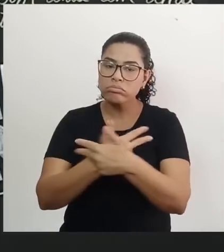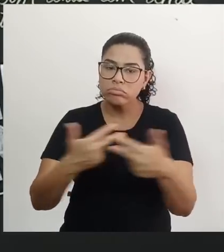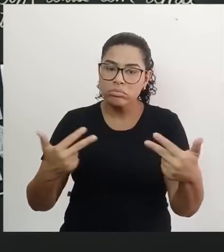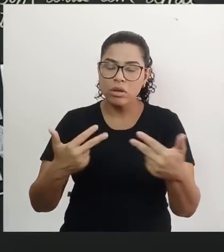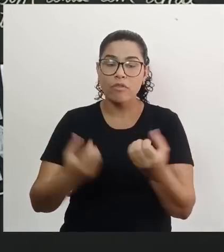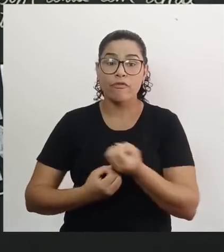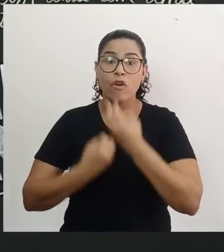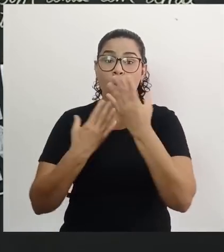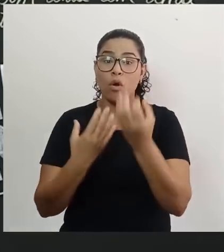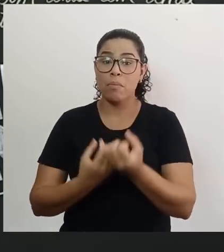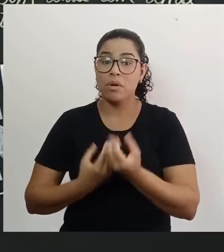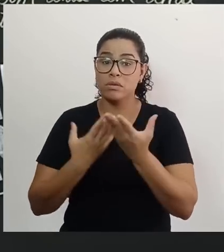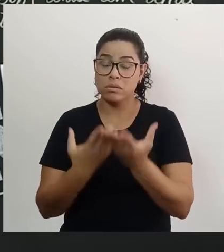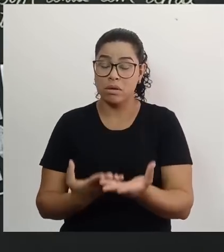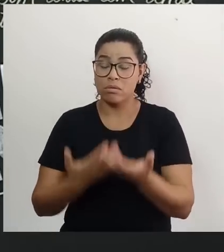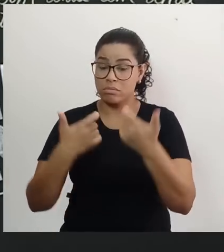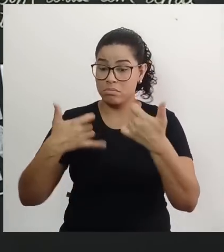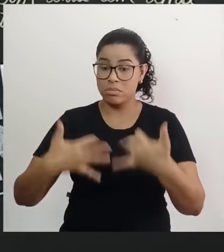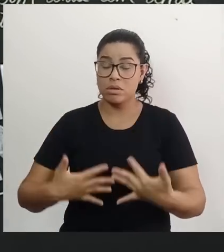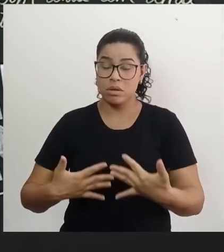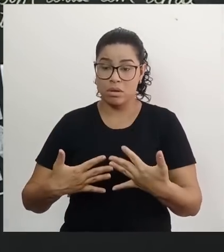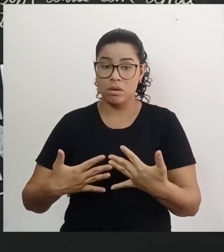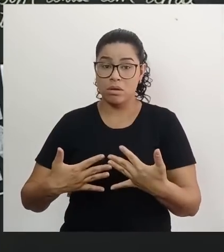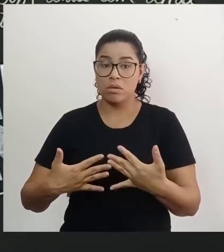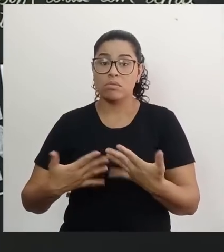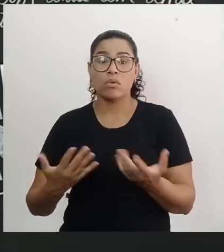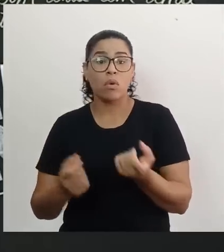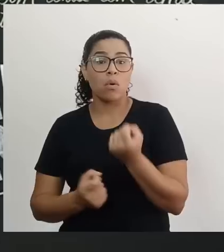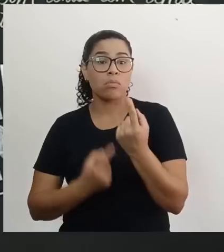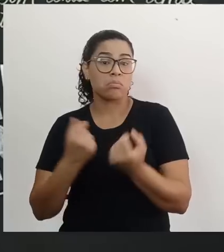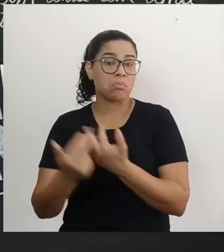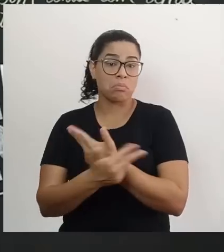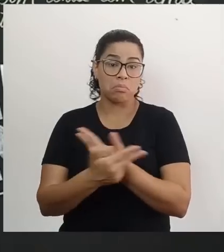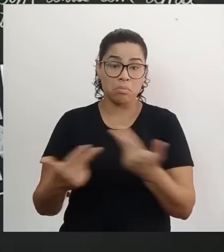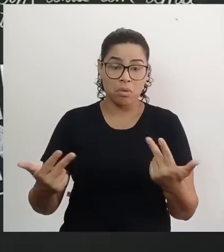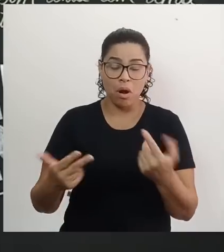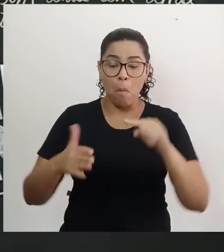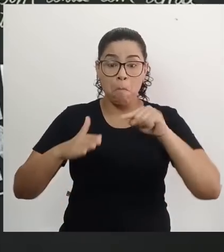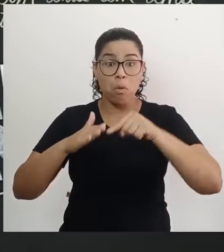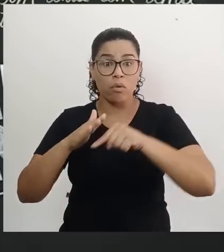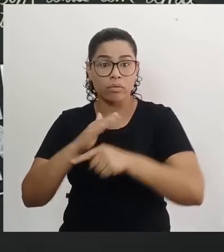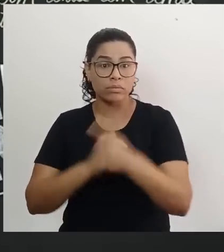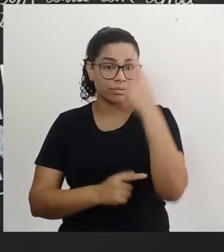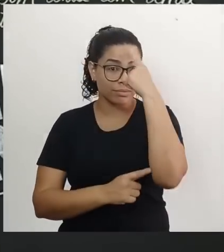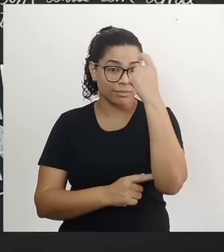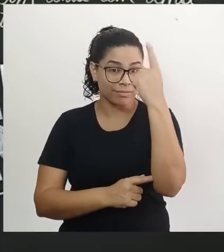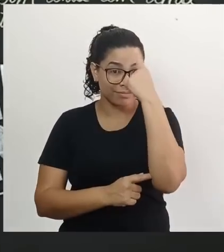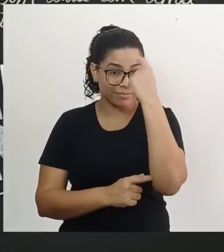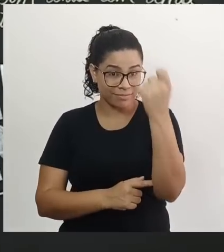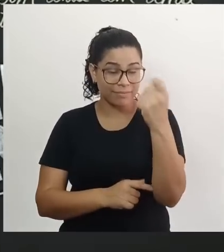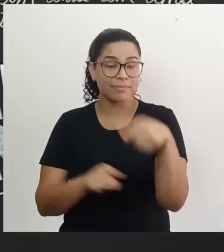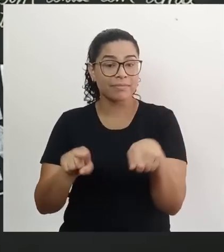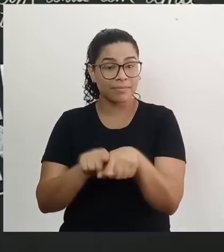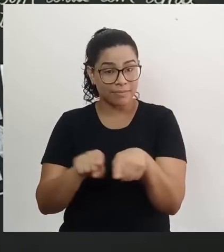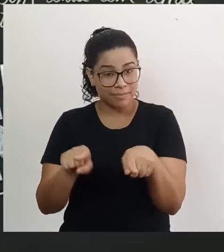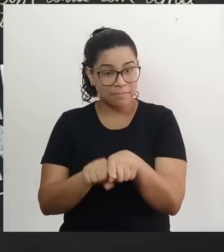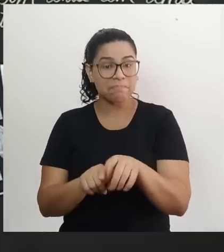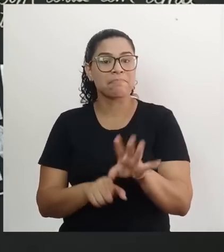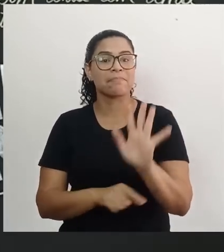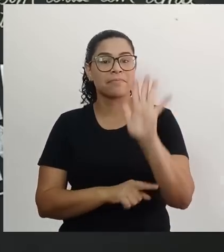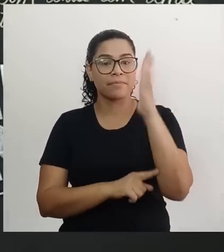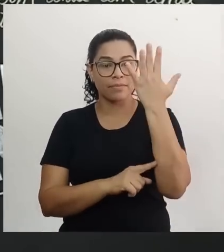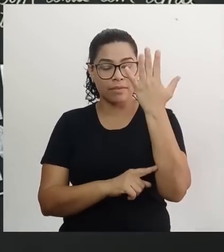informações sobre matérias especiais que vão constar nesse jornal, o aprofundamento da ideia, da tese, do ponto de vista que você